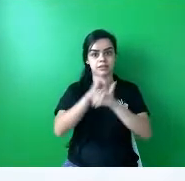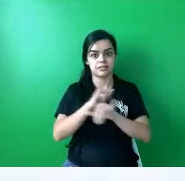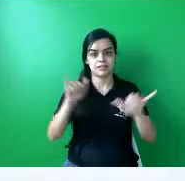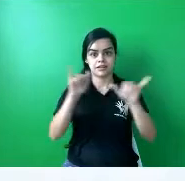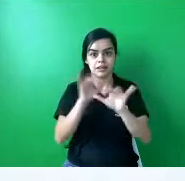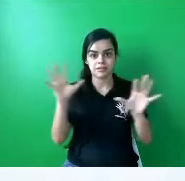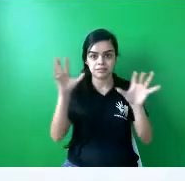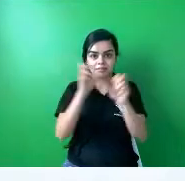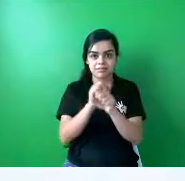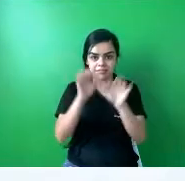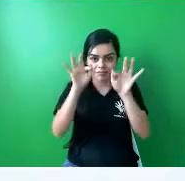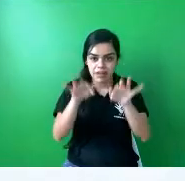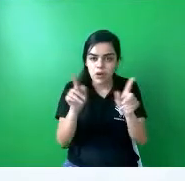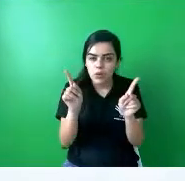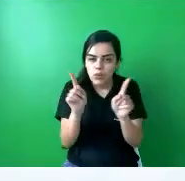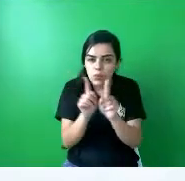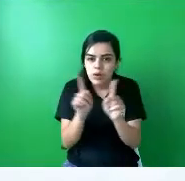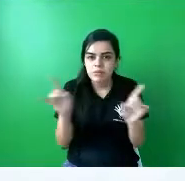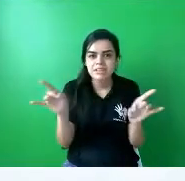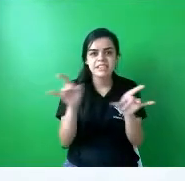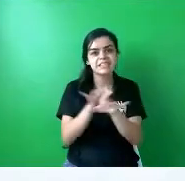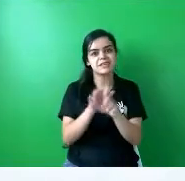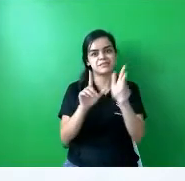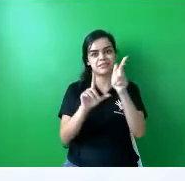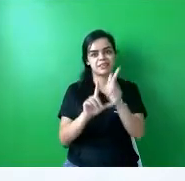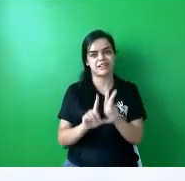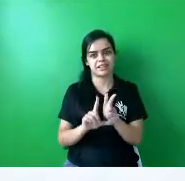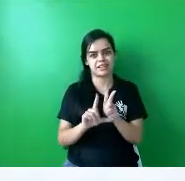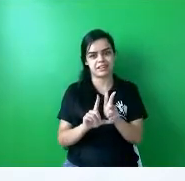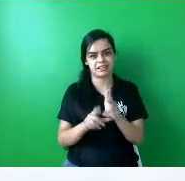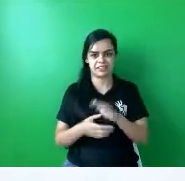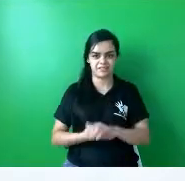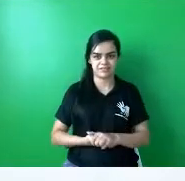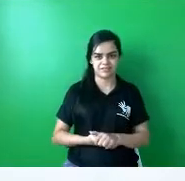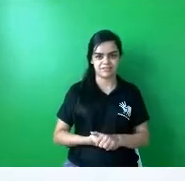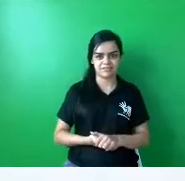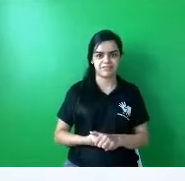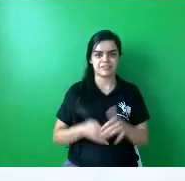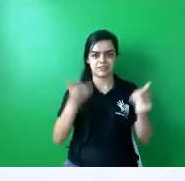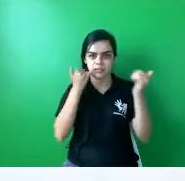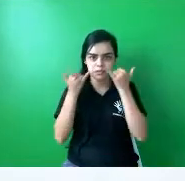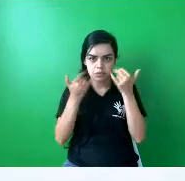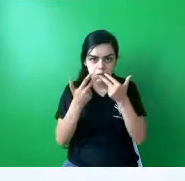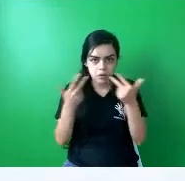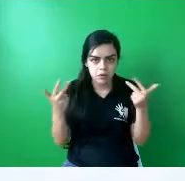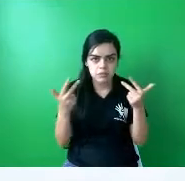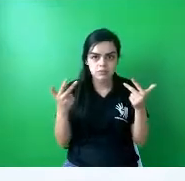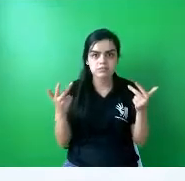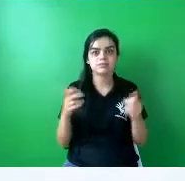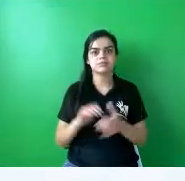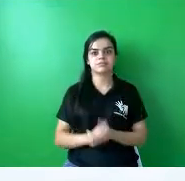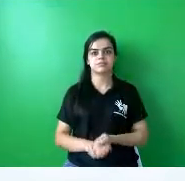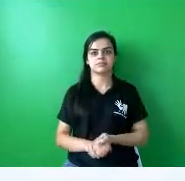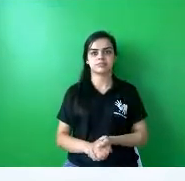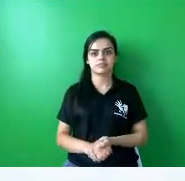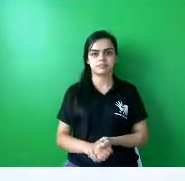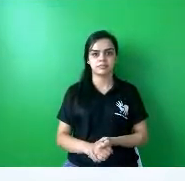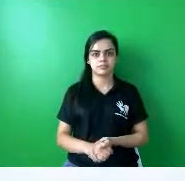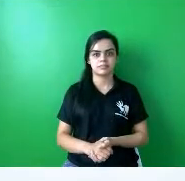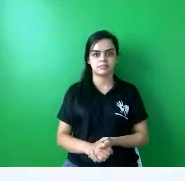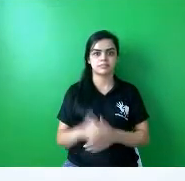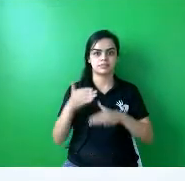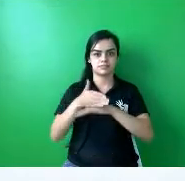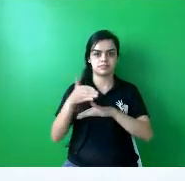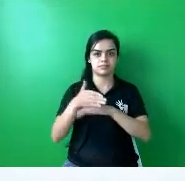final curtinha para a gente poder encerrar aqui, ver se falta mais uma informação, alguma coisa, para a gente poder encerrar a participação